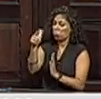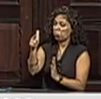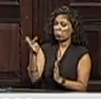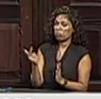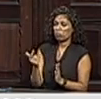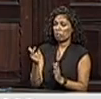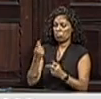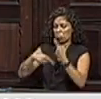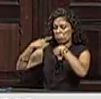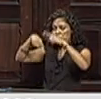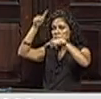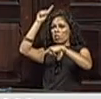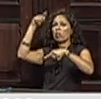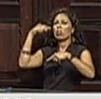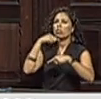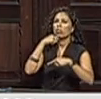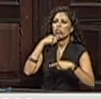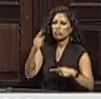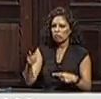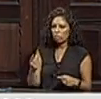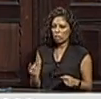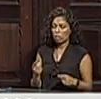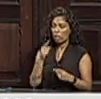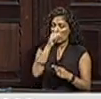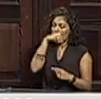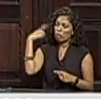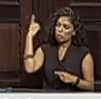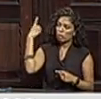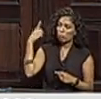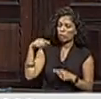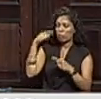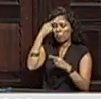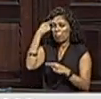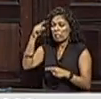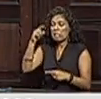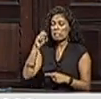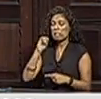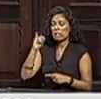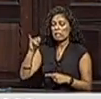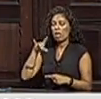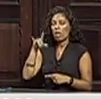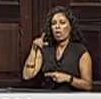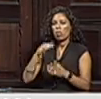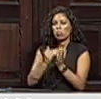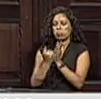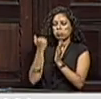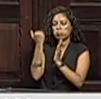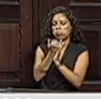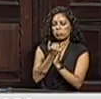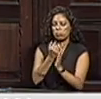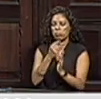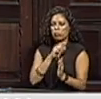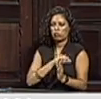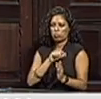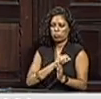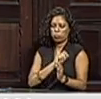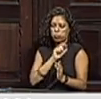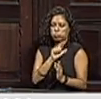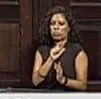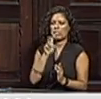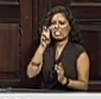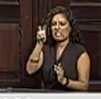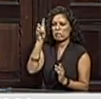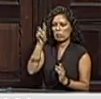um percentual medíocre. Eu apresentei emenda para 8%, apresentei emenda com